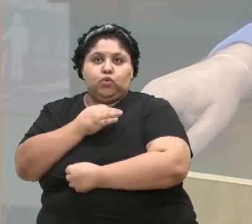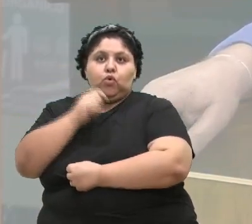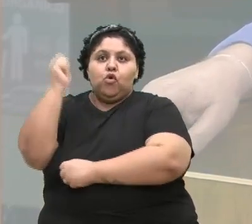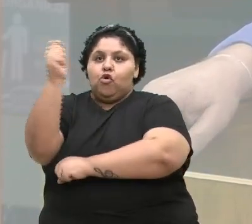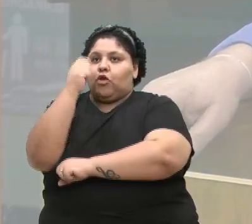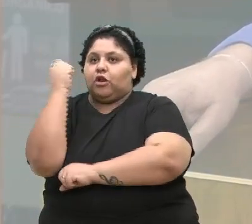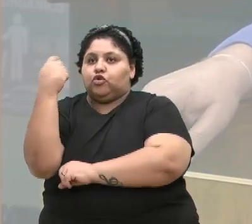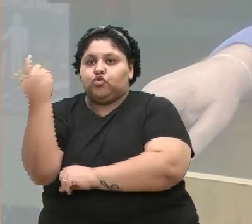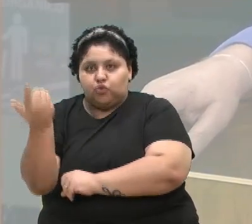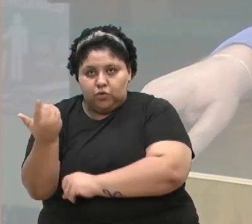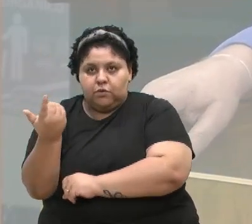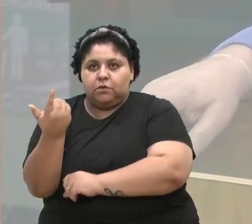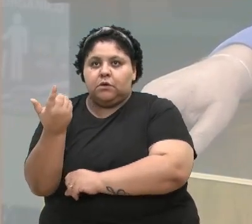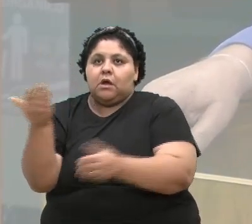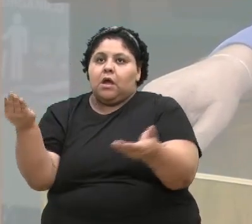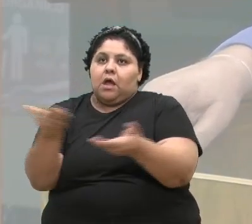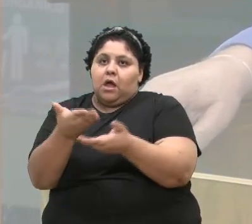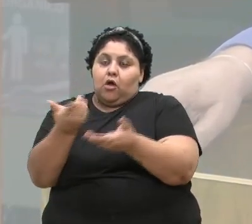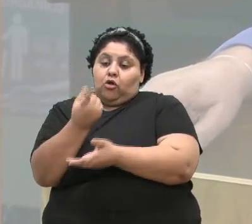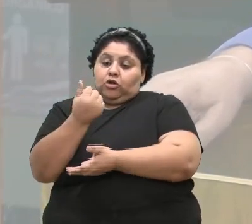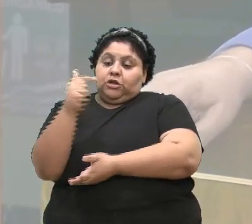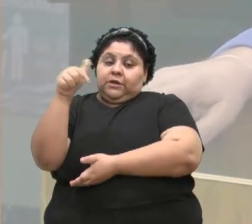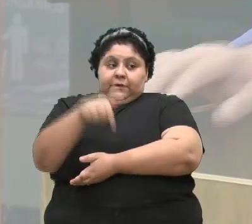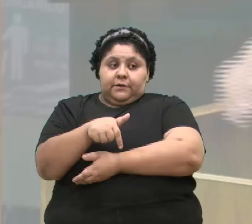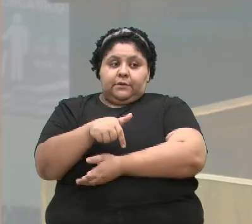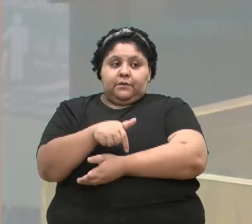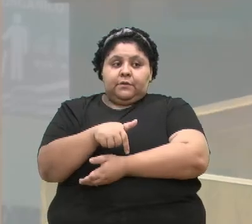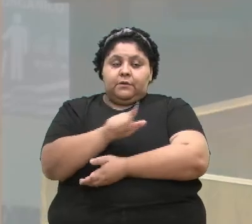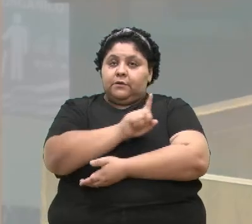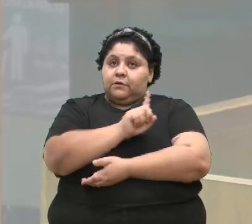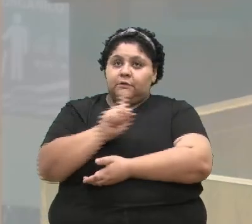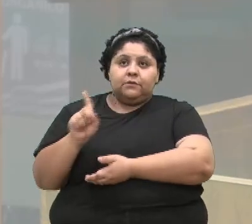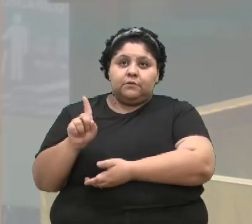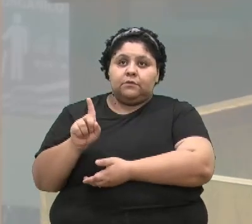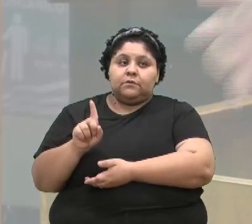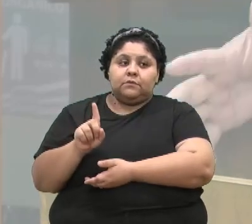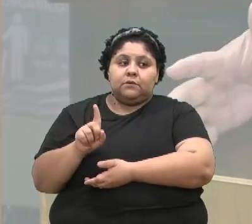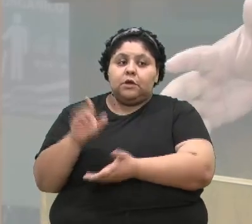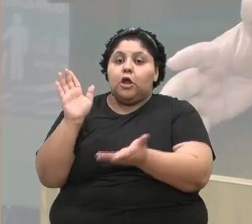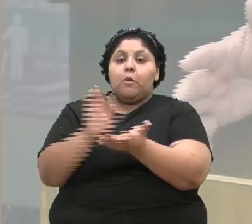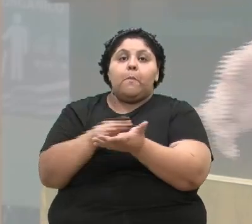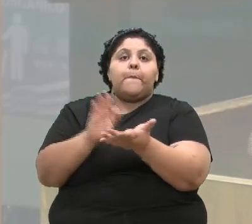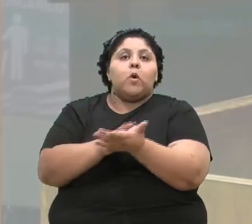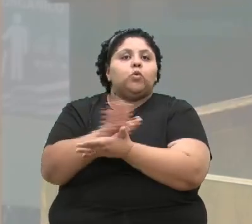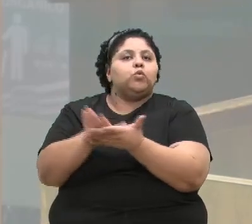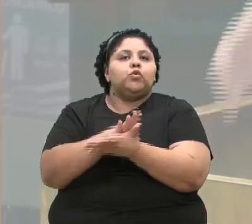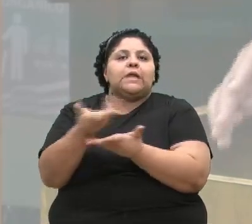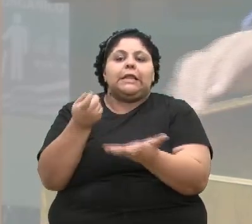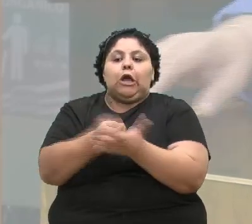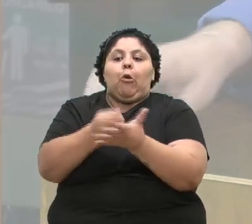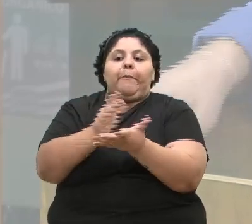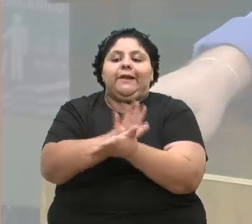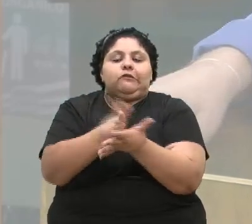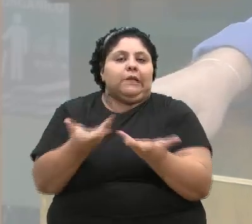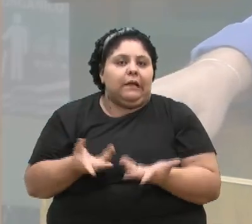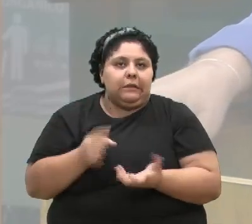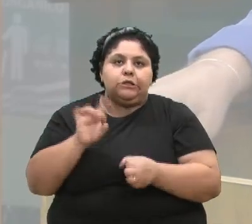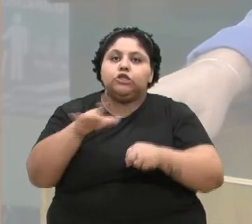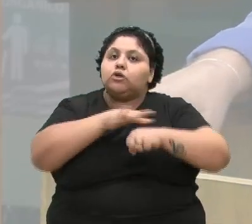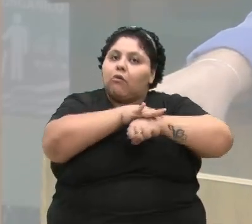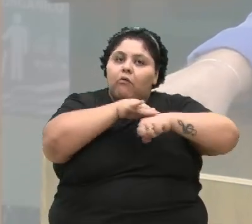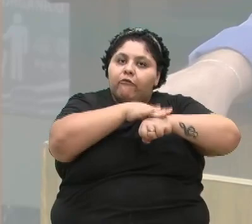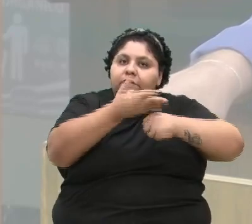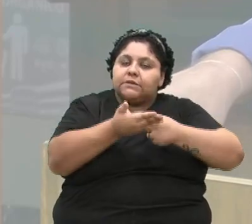agora está vindo uma verba para cá. Então isso aí não estamos impondo a ninguém. Nós vamos conversar